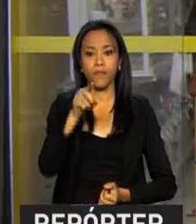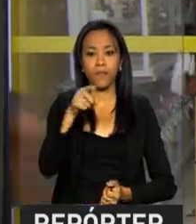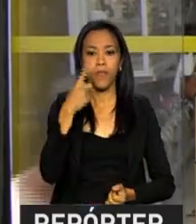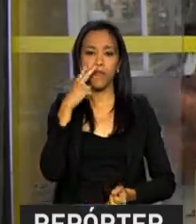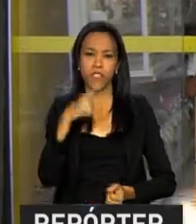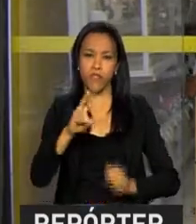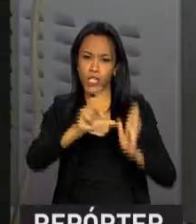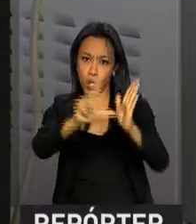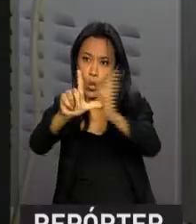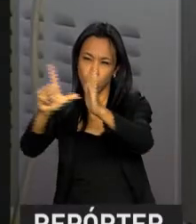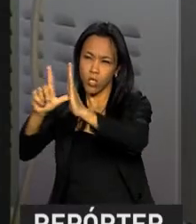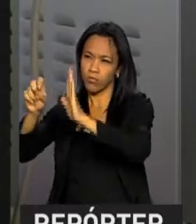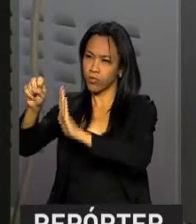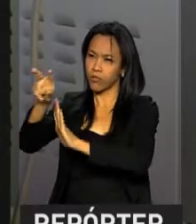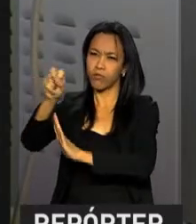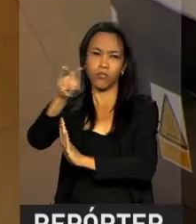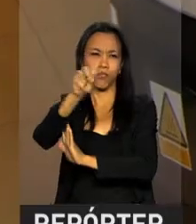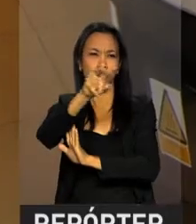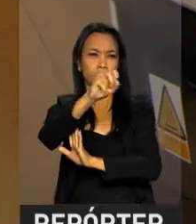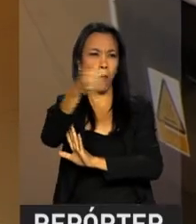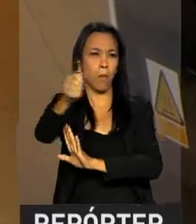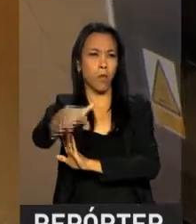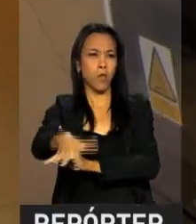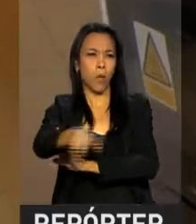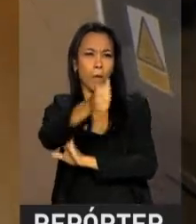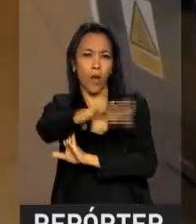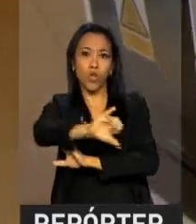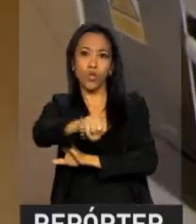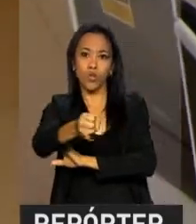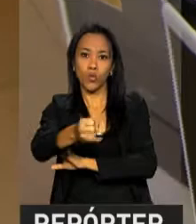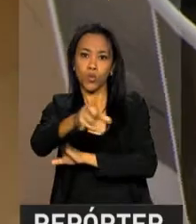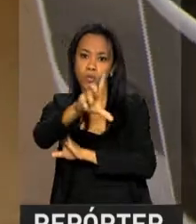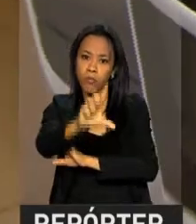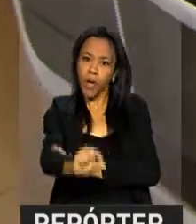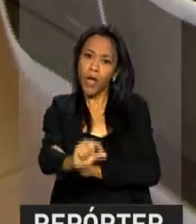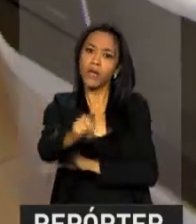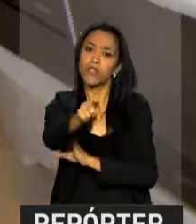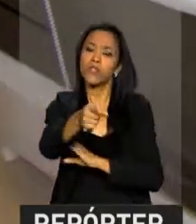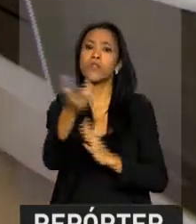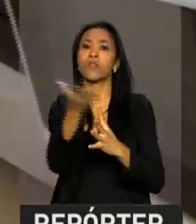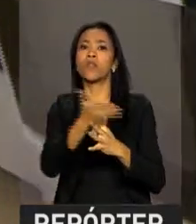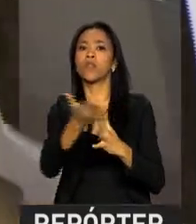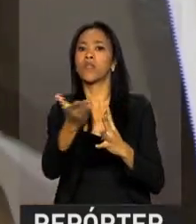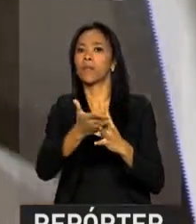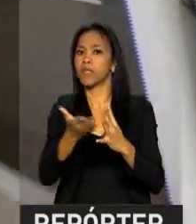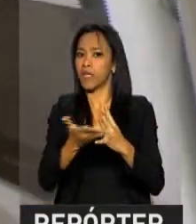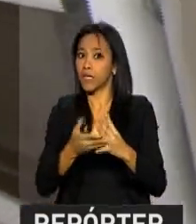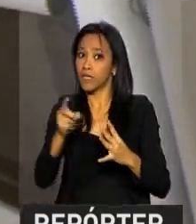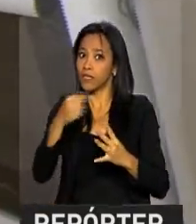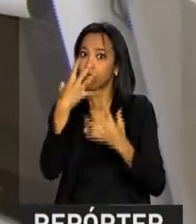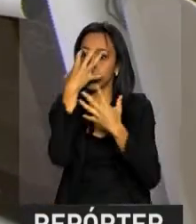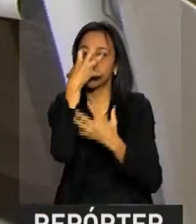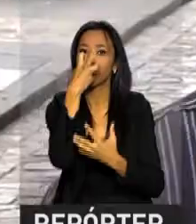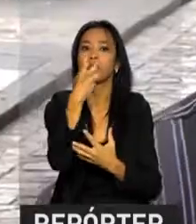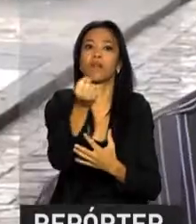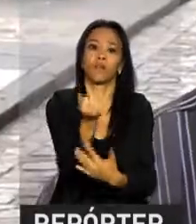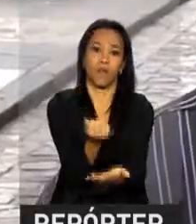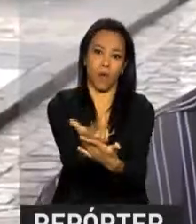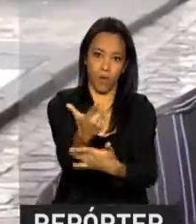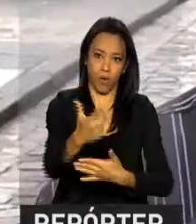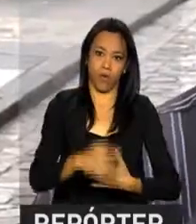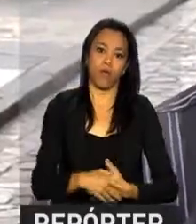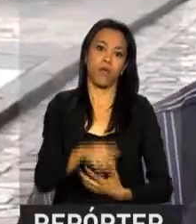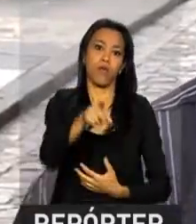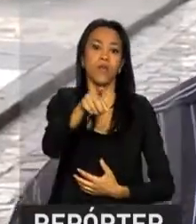vitrines das lojas ofertas juros mais baixos e facilidades de pagamento atraem os consumidores dia das